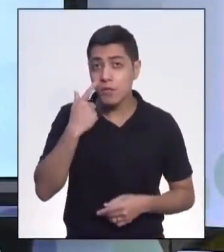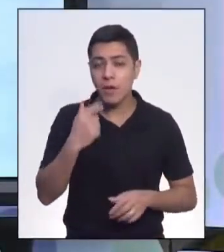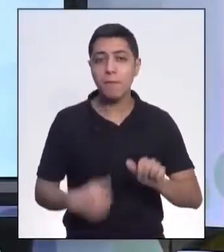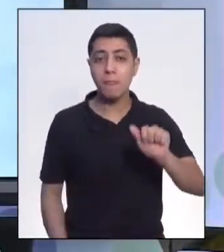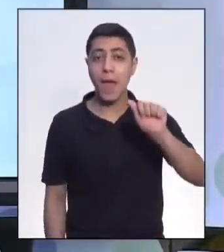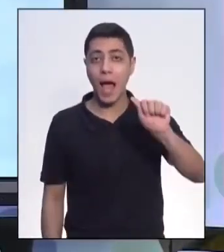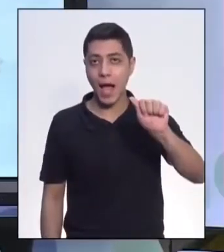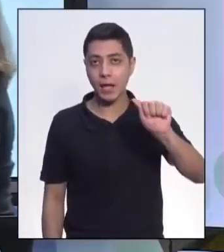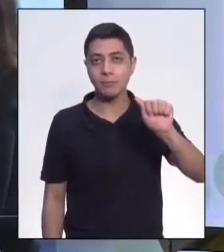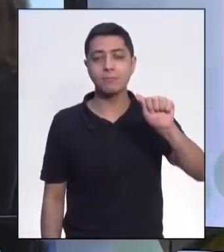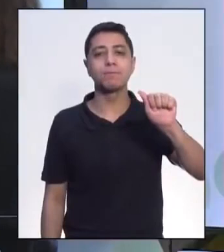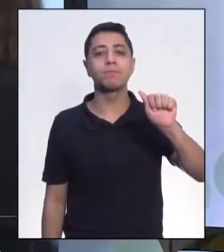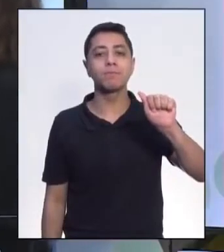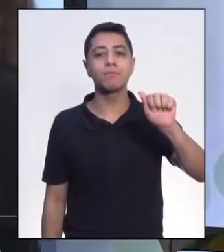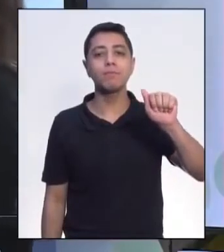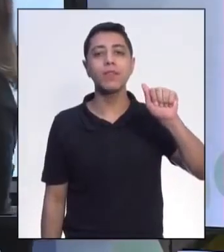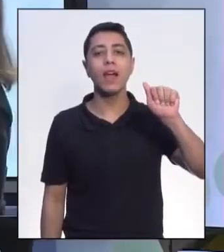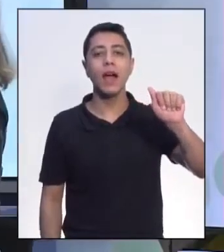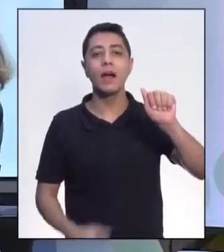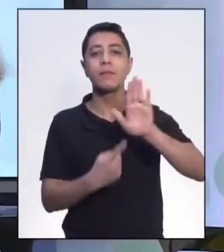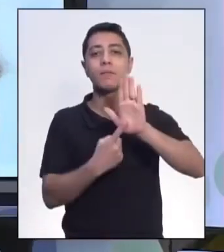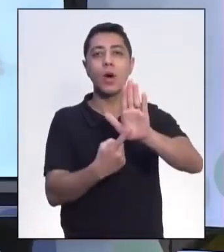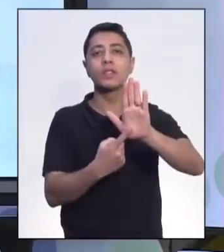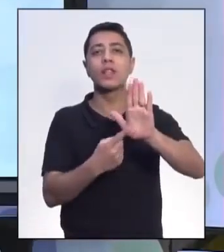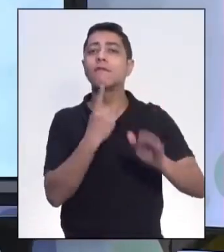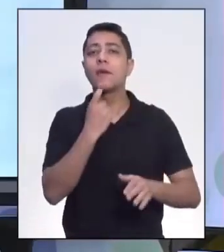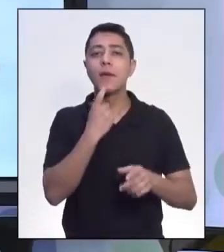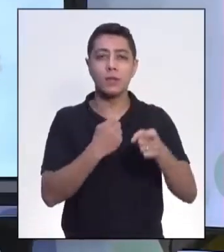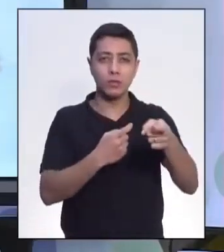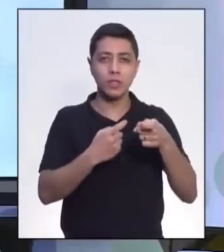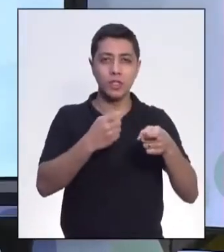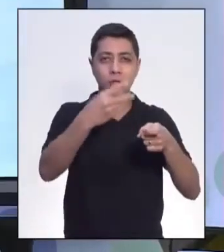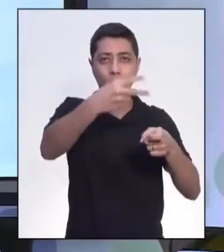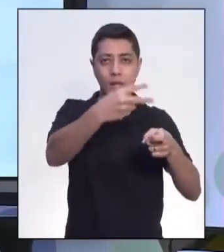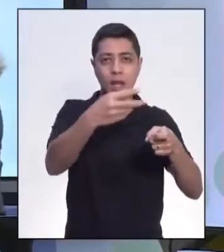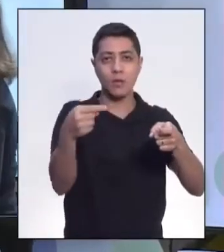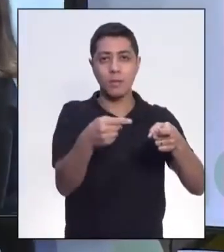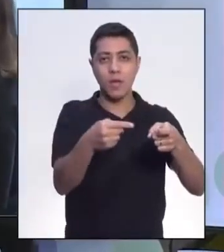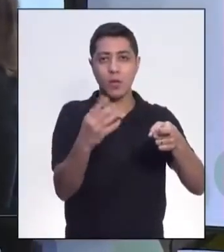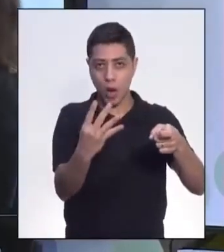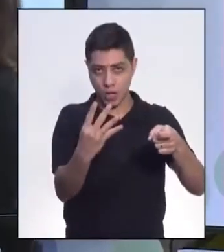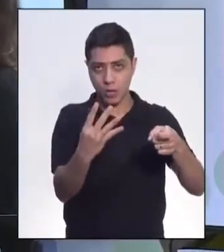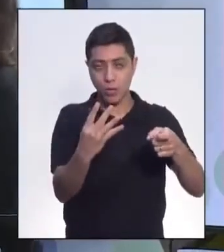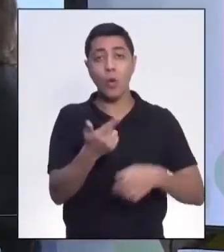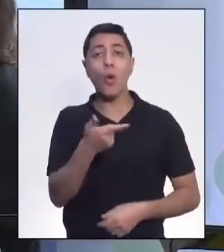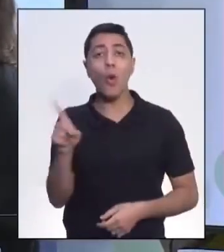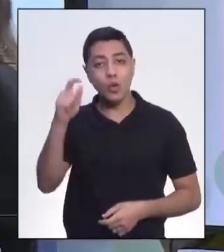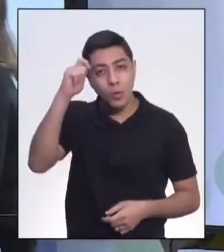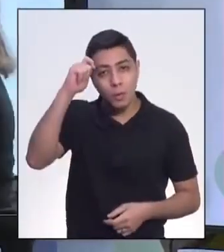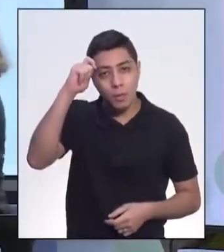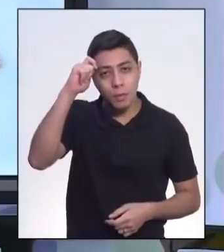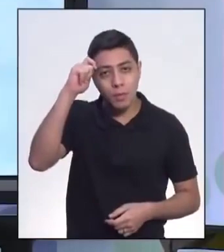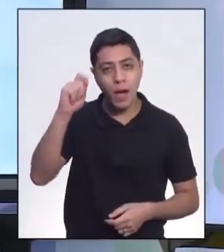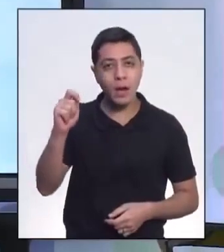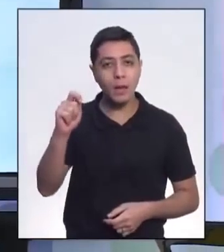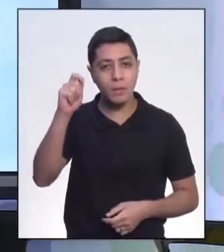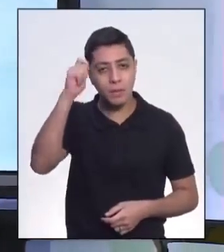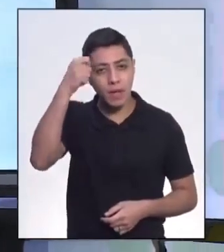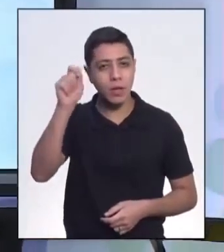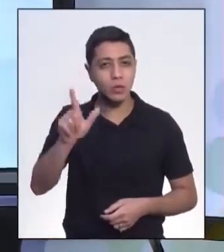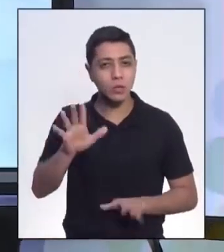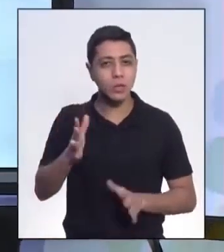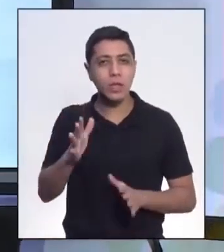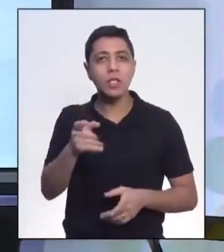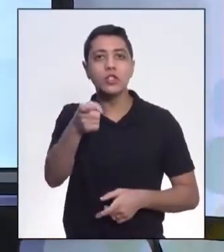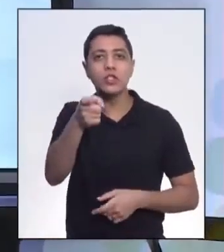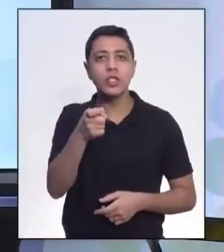Muito bom. Então, aqui, ó, no item A, ele está falando x² menos 4 e x menos 2. Até marquei coloridinha, ó. Essa é a